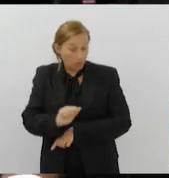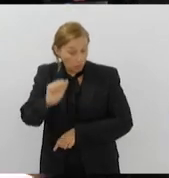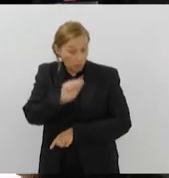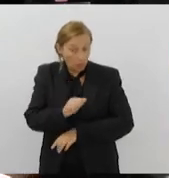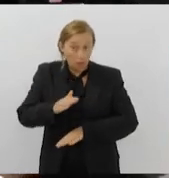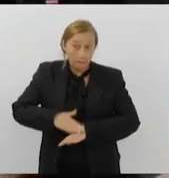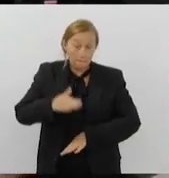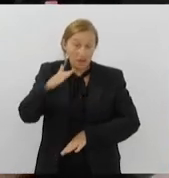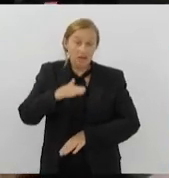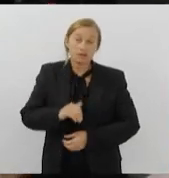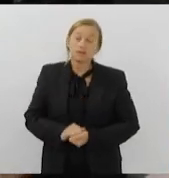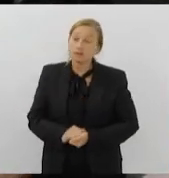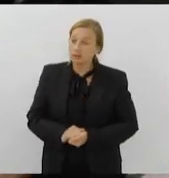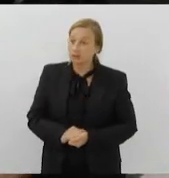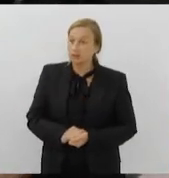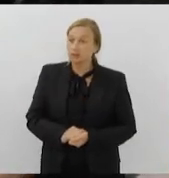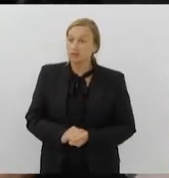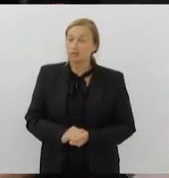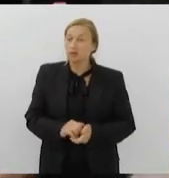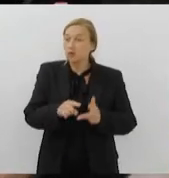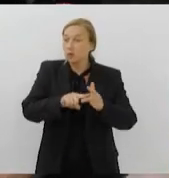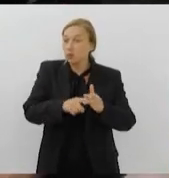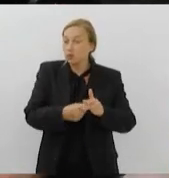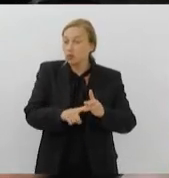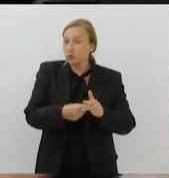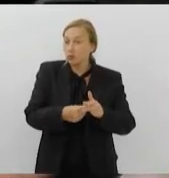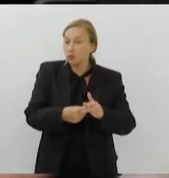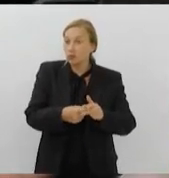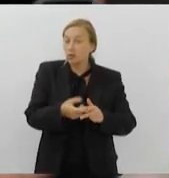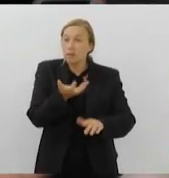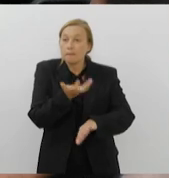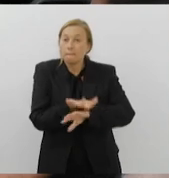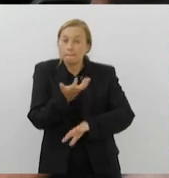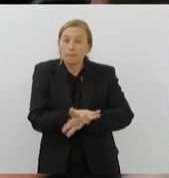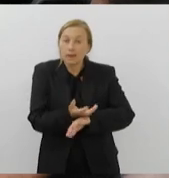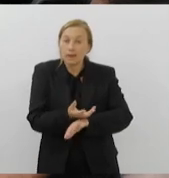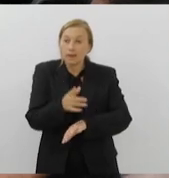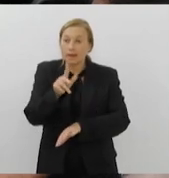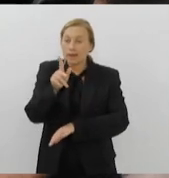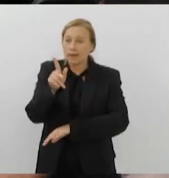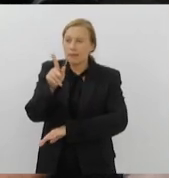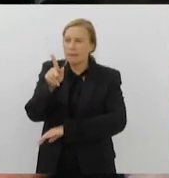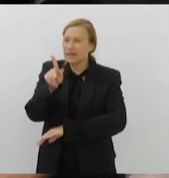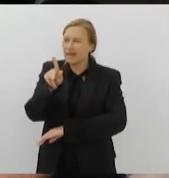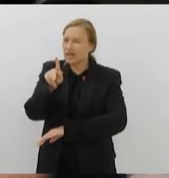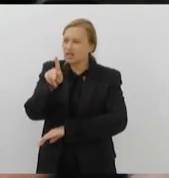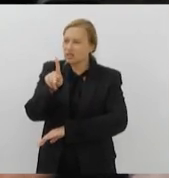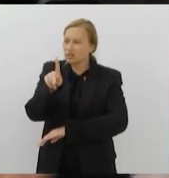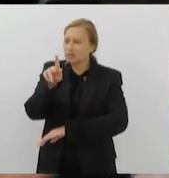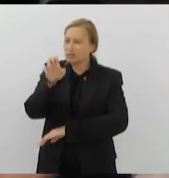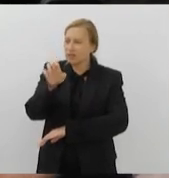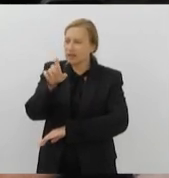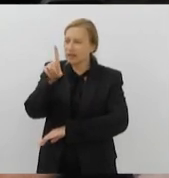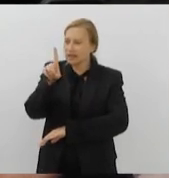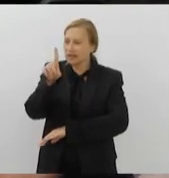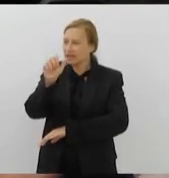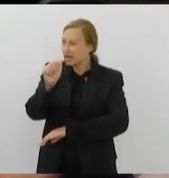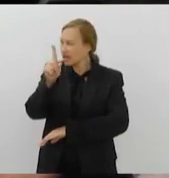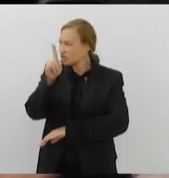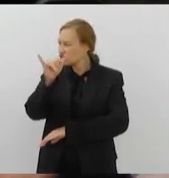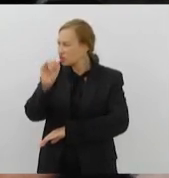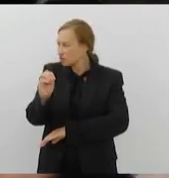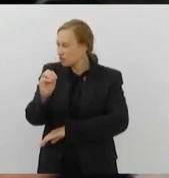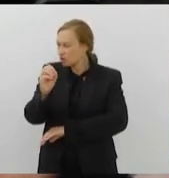uma rodada de reajuste das praças de pedágio. E pelo que podemos ver, foi de um modo